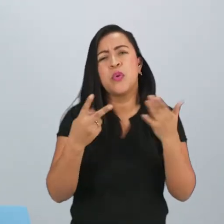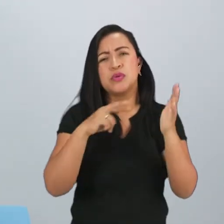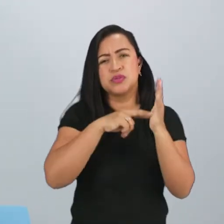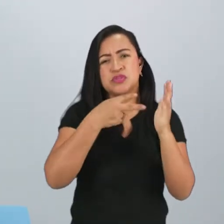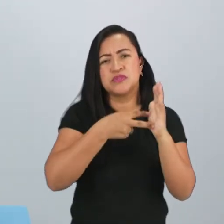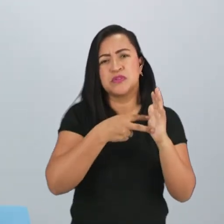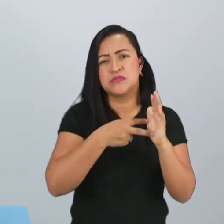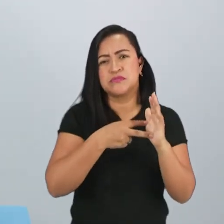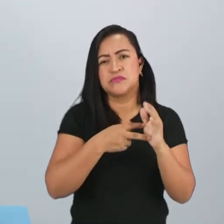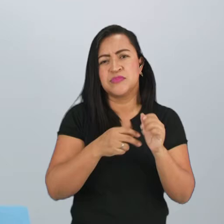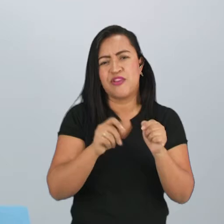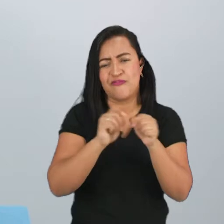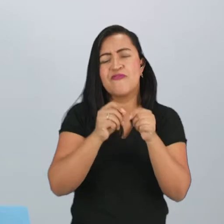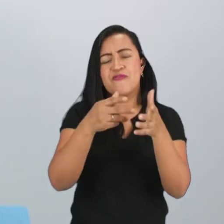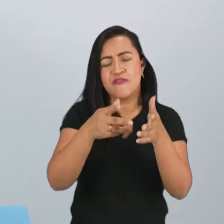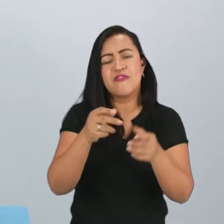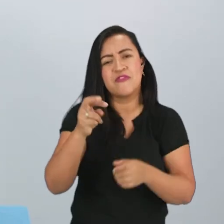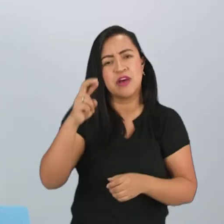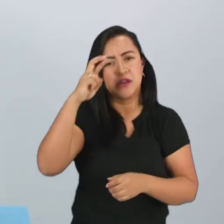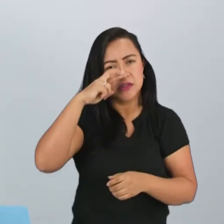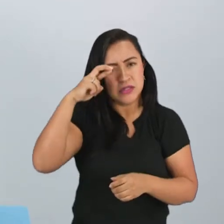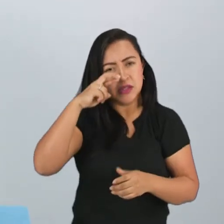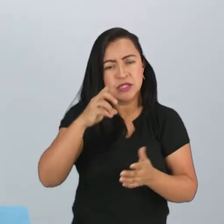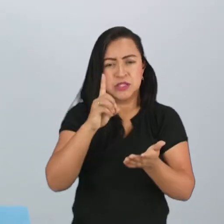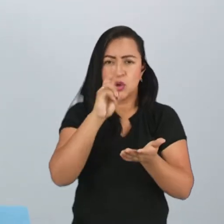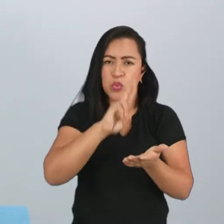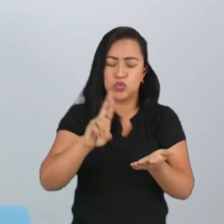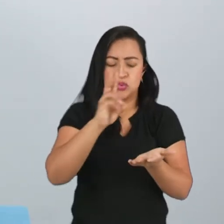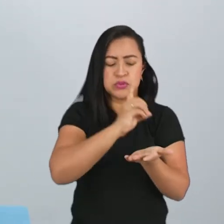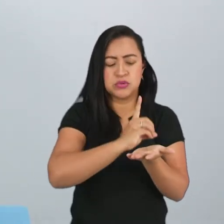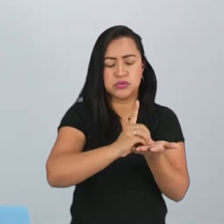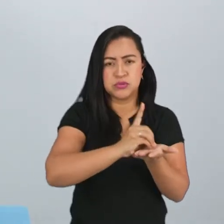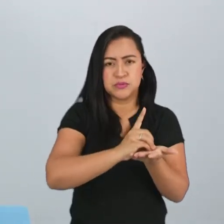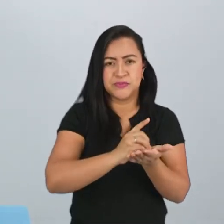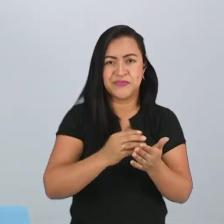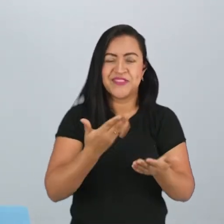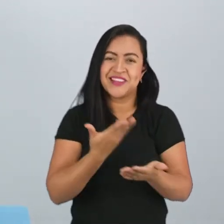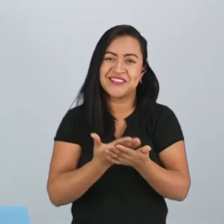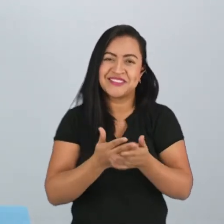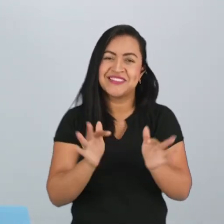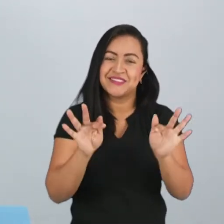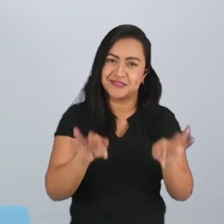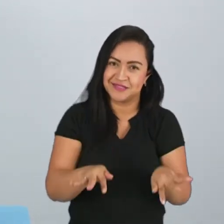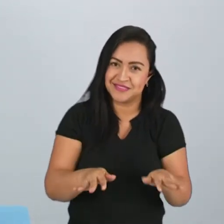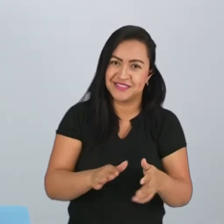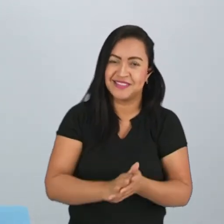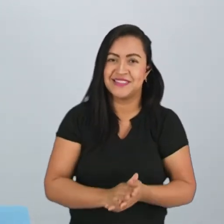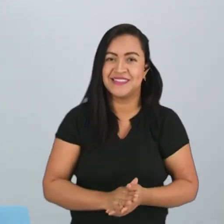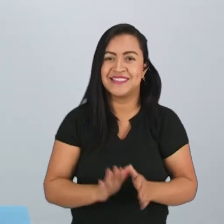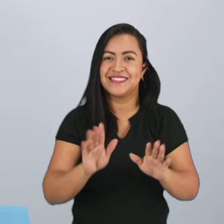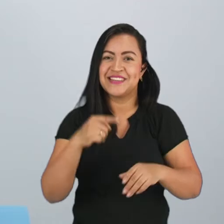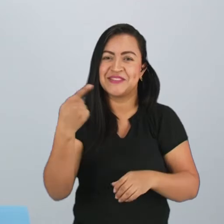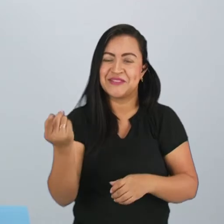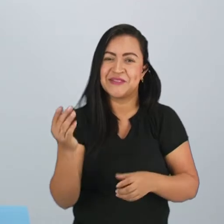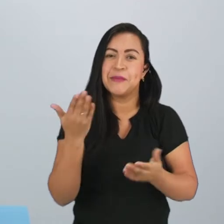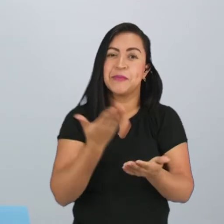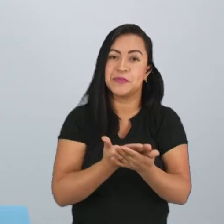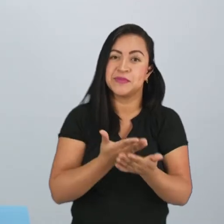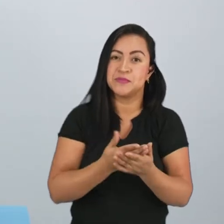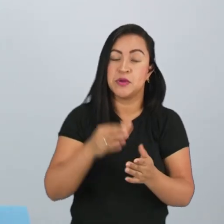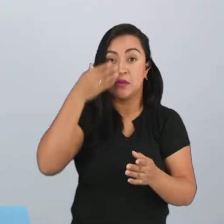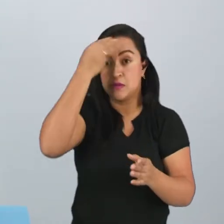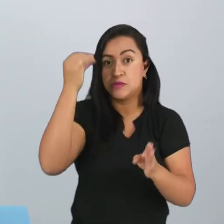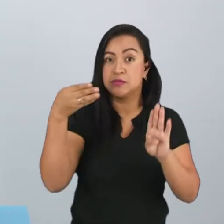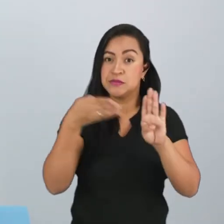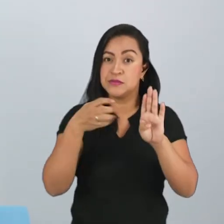essa análise, vê se você consegue procurar usando o dicionário, tá bom? Nossa aula fica por aqui, eu já aguardo na próxima aula. E não esqueça